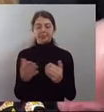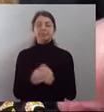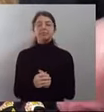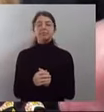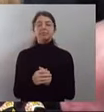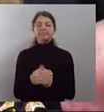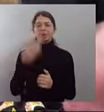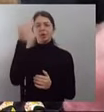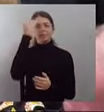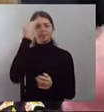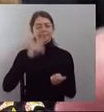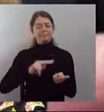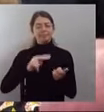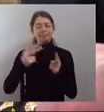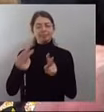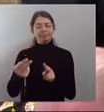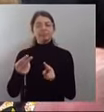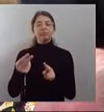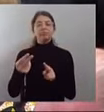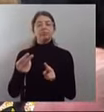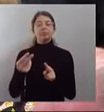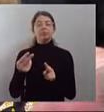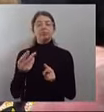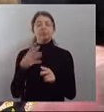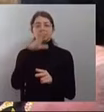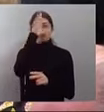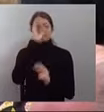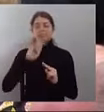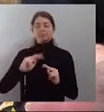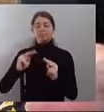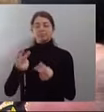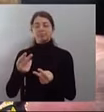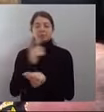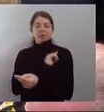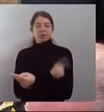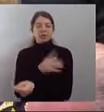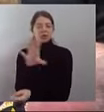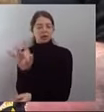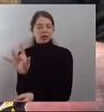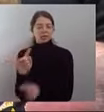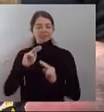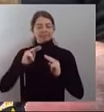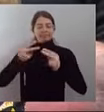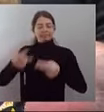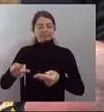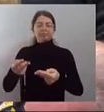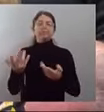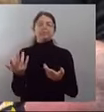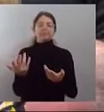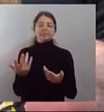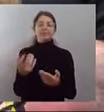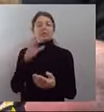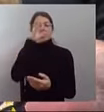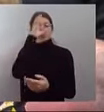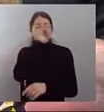transferências de competências da esfera governamental para o poder local são um sinal claro de que o nosso poder central não